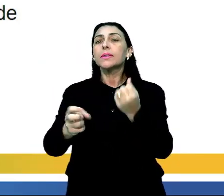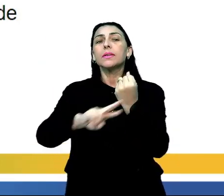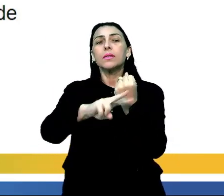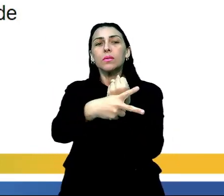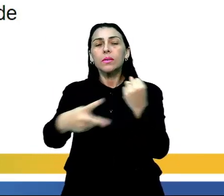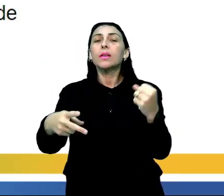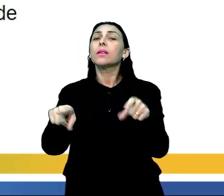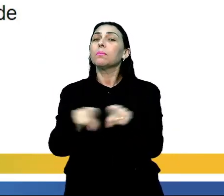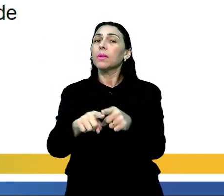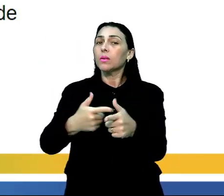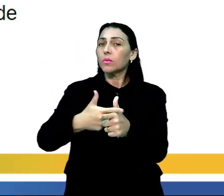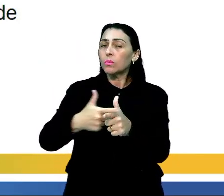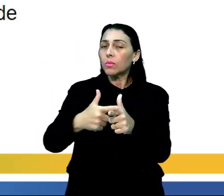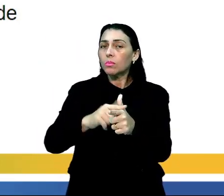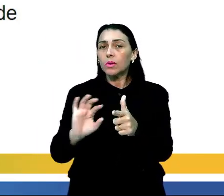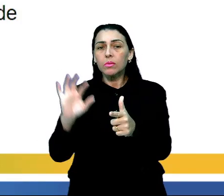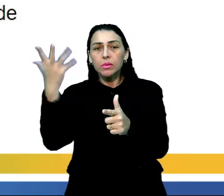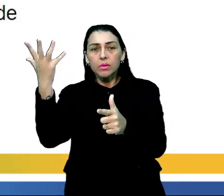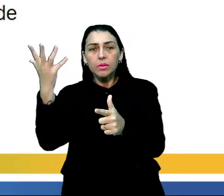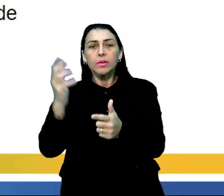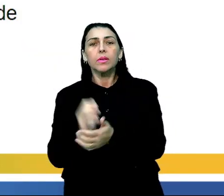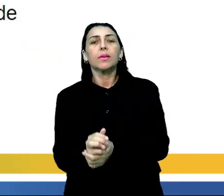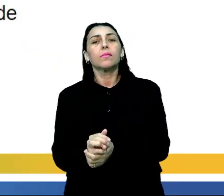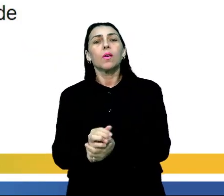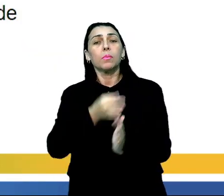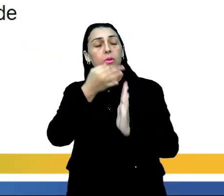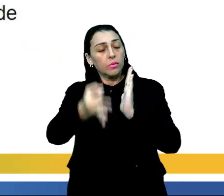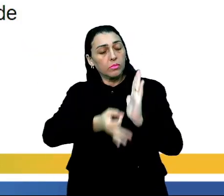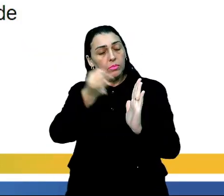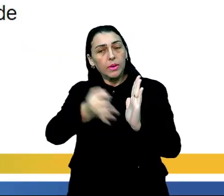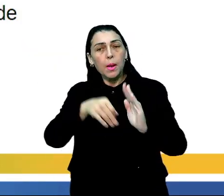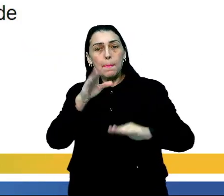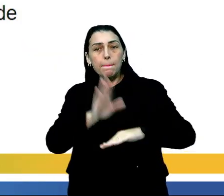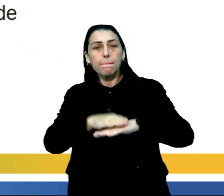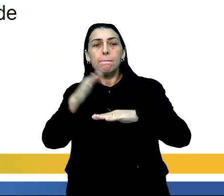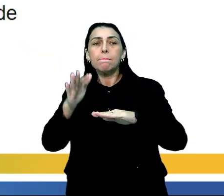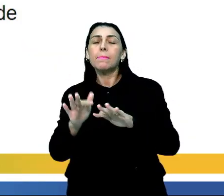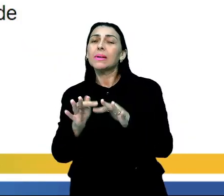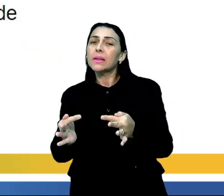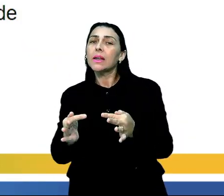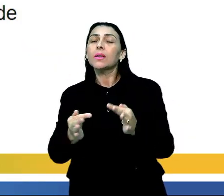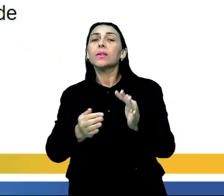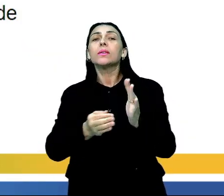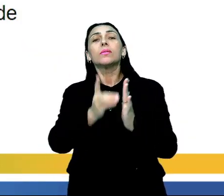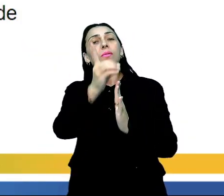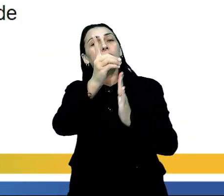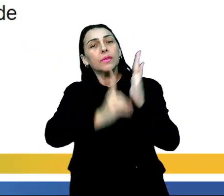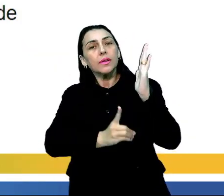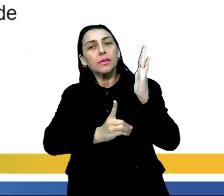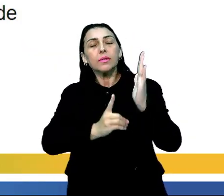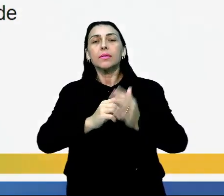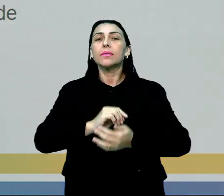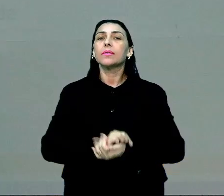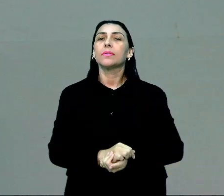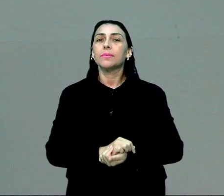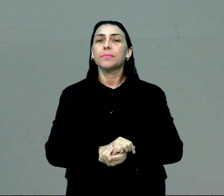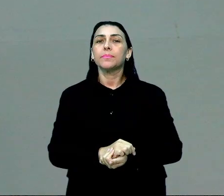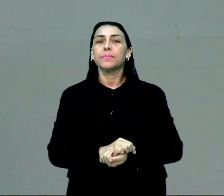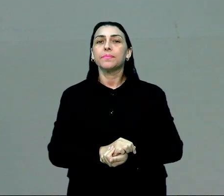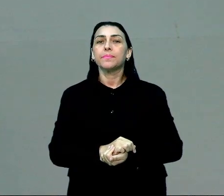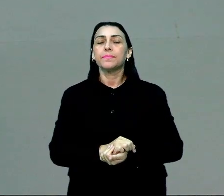temática e as consequências desse problema. É a forma de argumentar mais típicas em textos